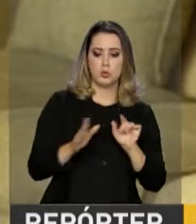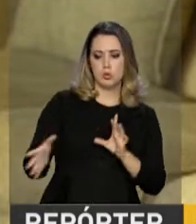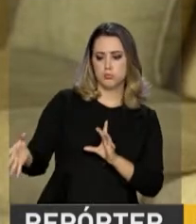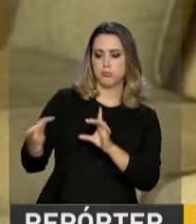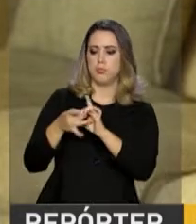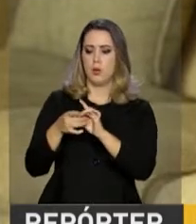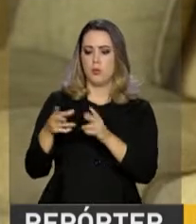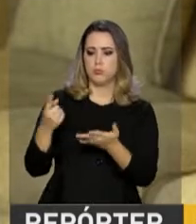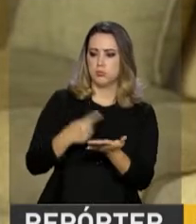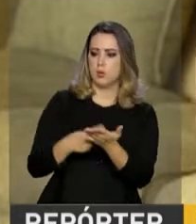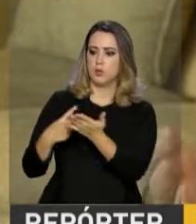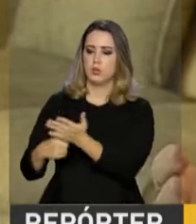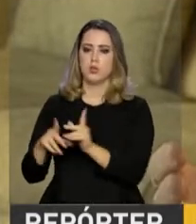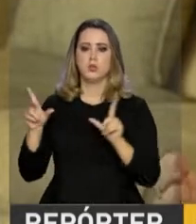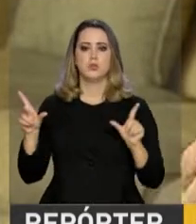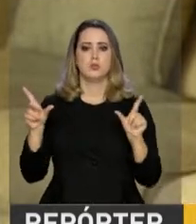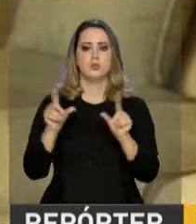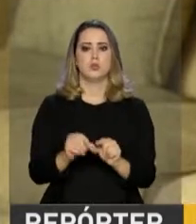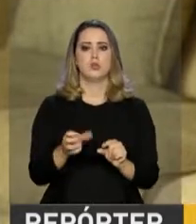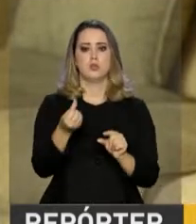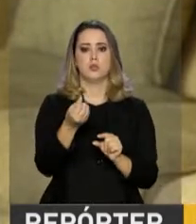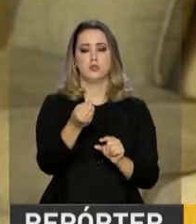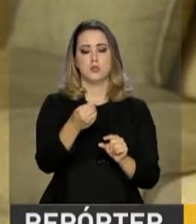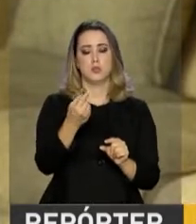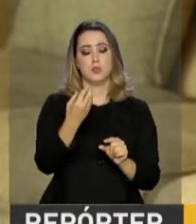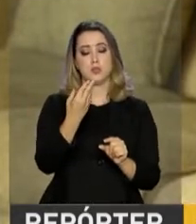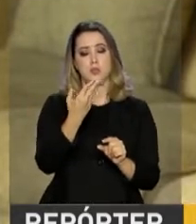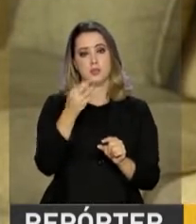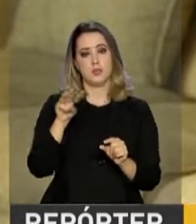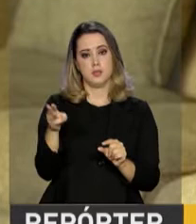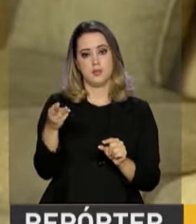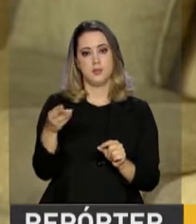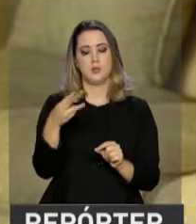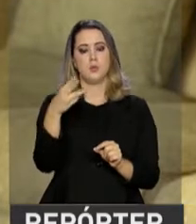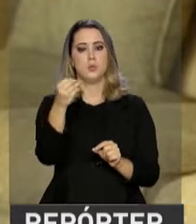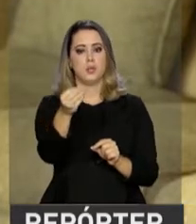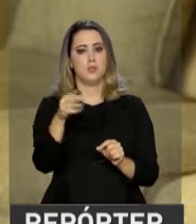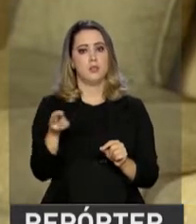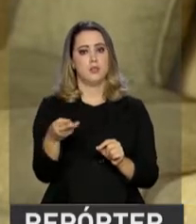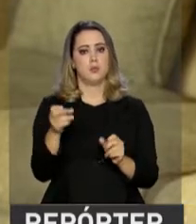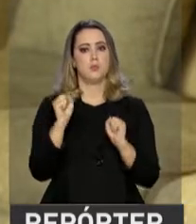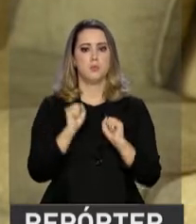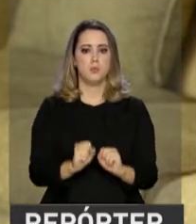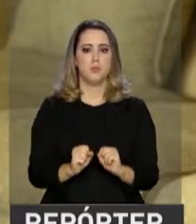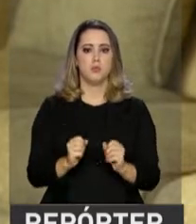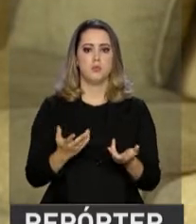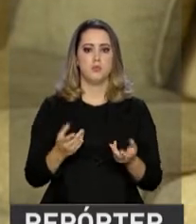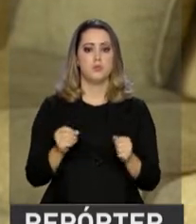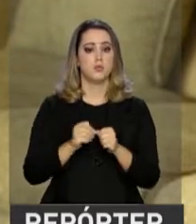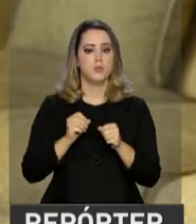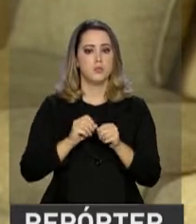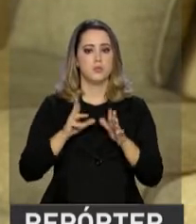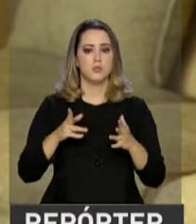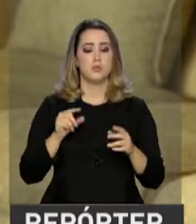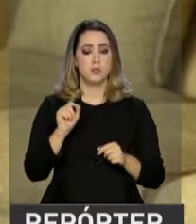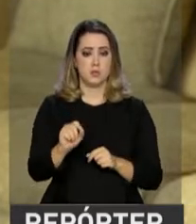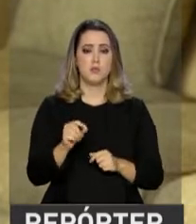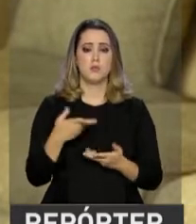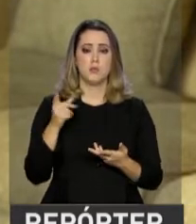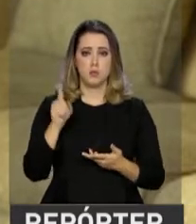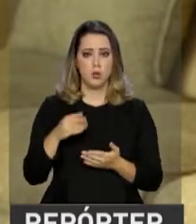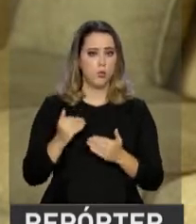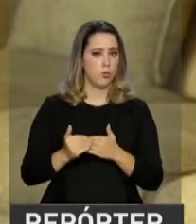o horário de almoço de 60 minutos para 30 minutos, para os empregados saírem mais cedo, eles podem fazer e o que eles fizerem